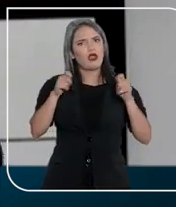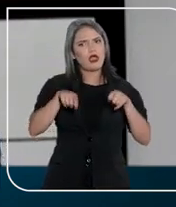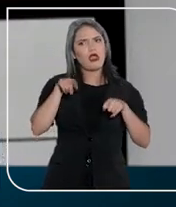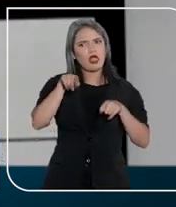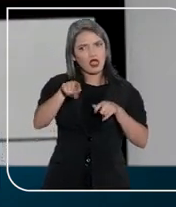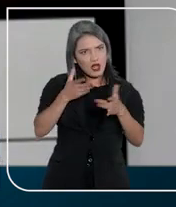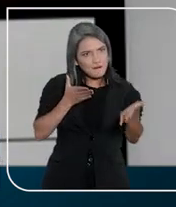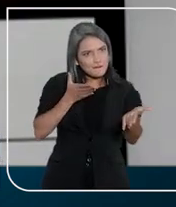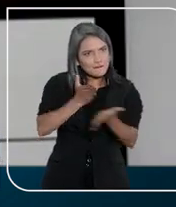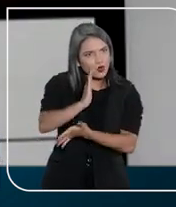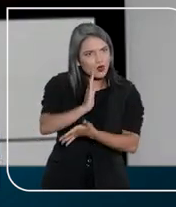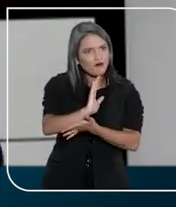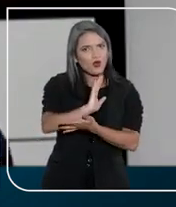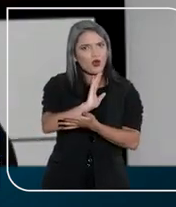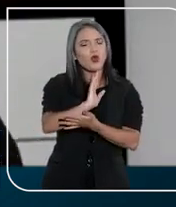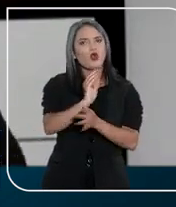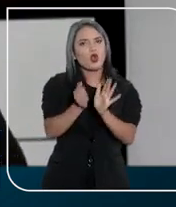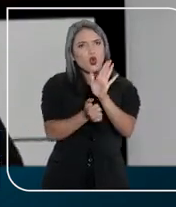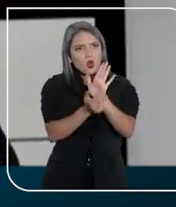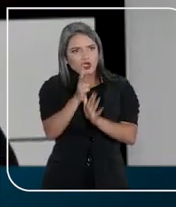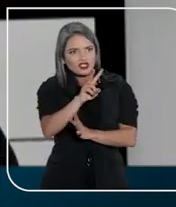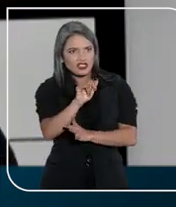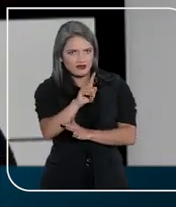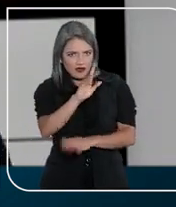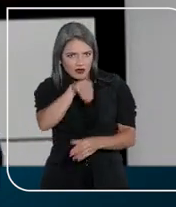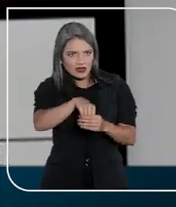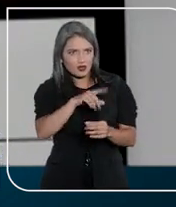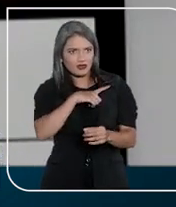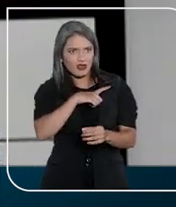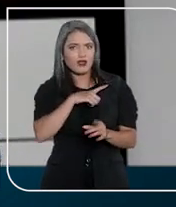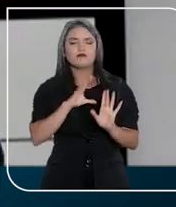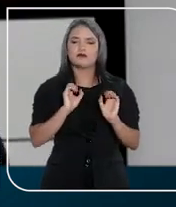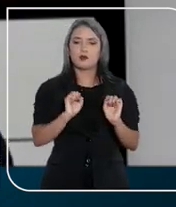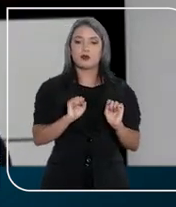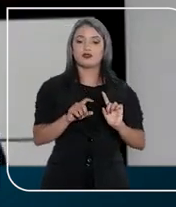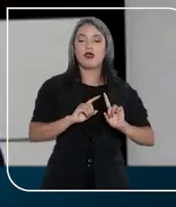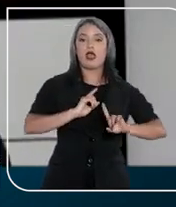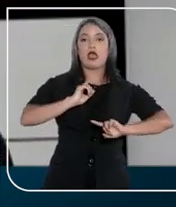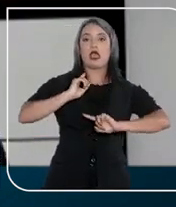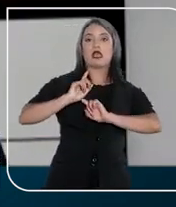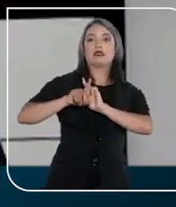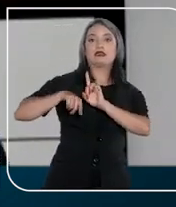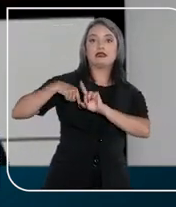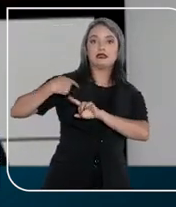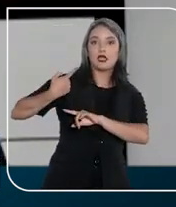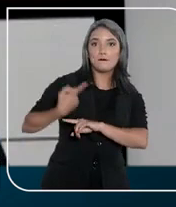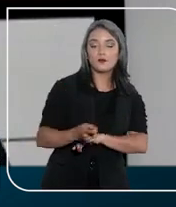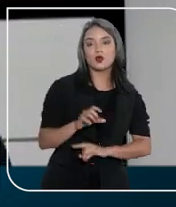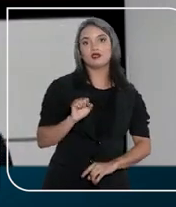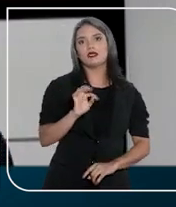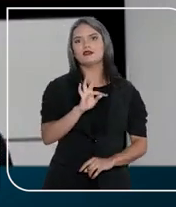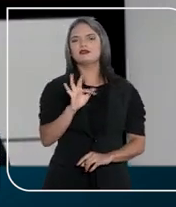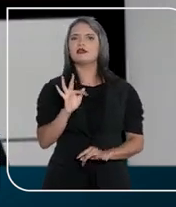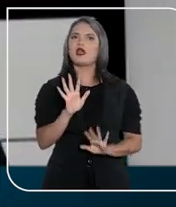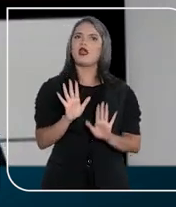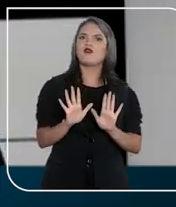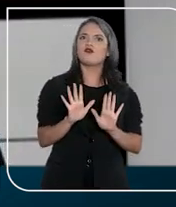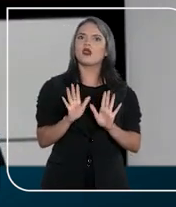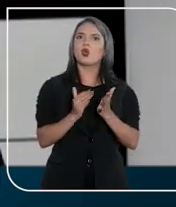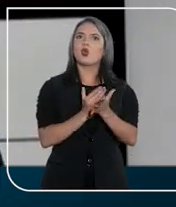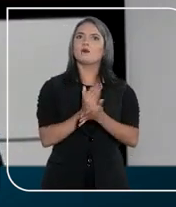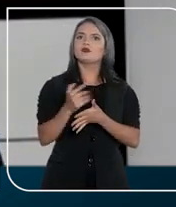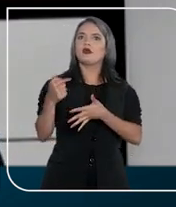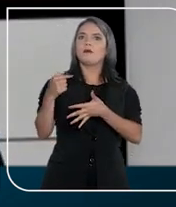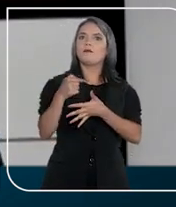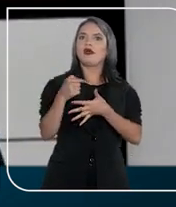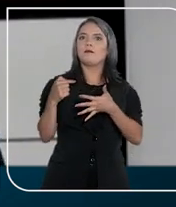aprovados dentro do número de vagas. E aí, quando ele formulou o tema 784 de repetição geral, o Supremo começou a dizer quais eram as